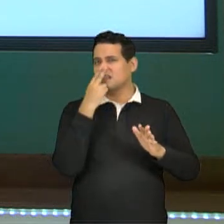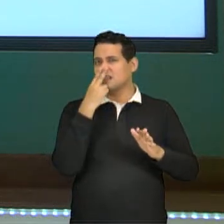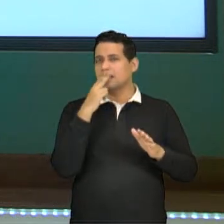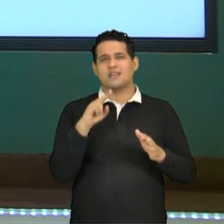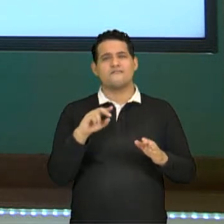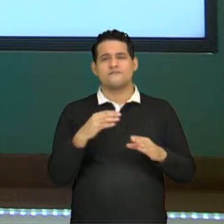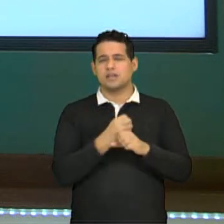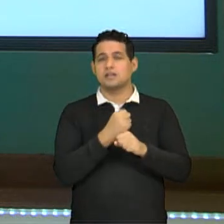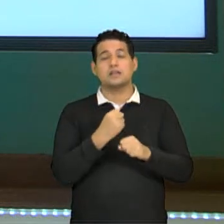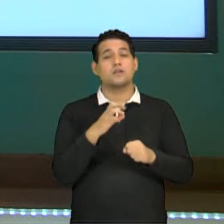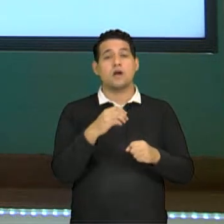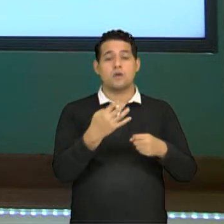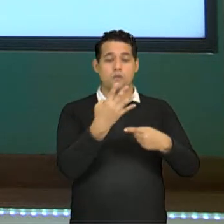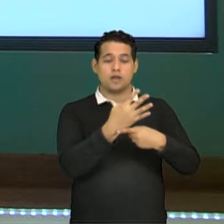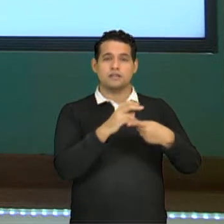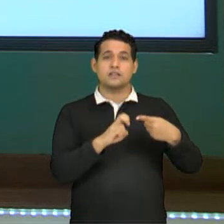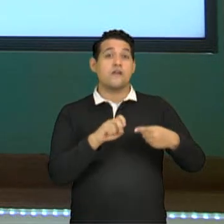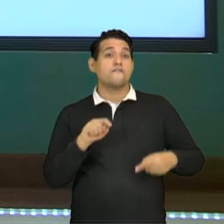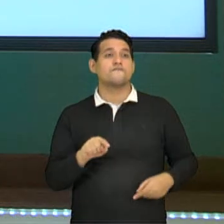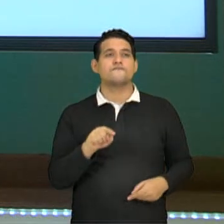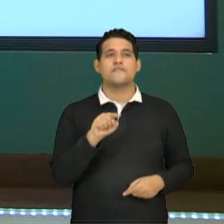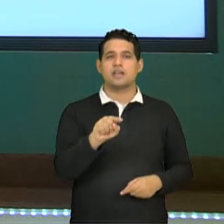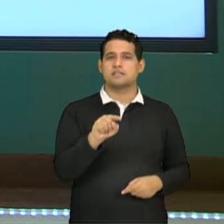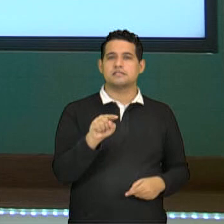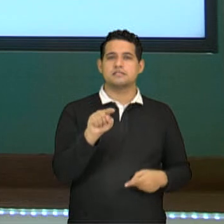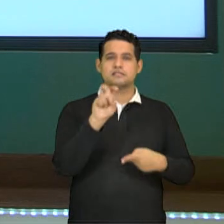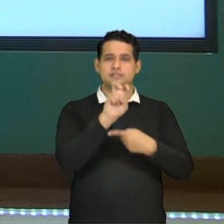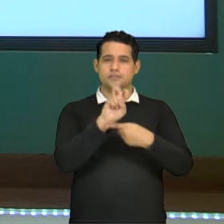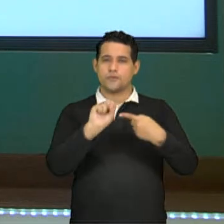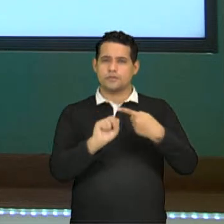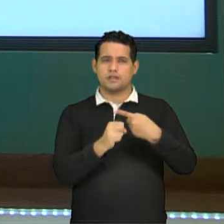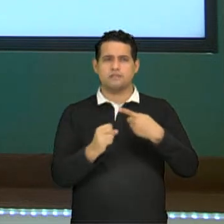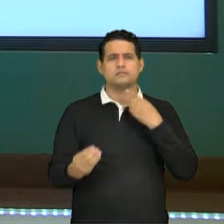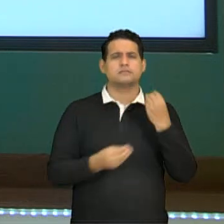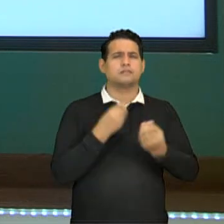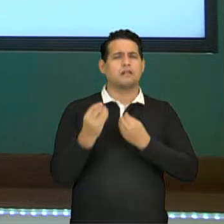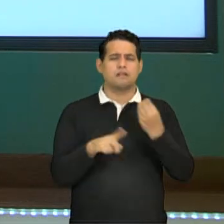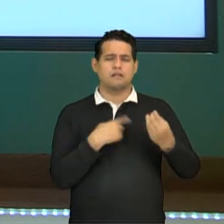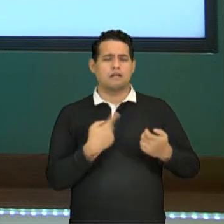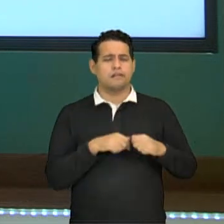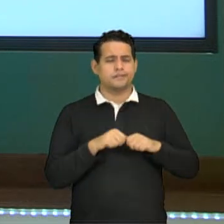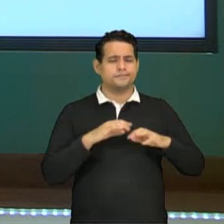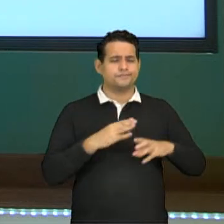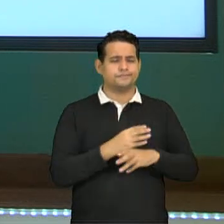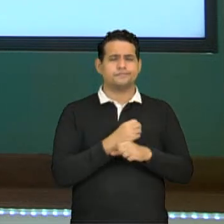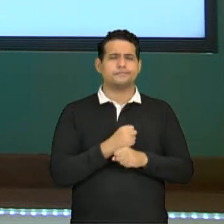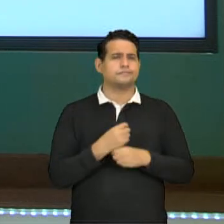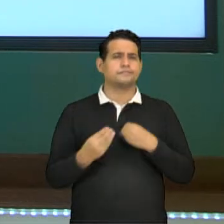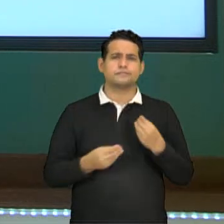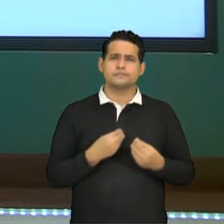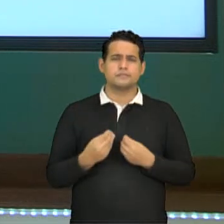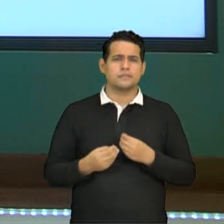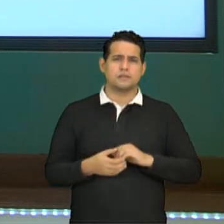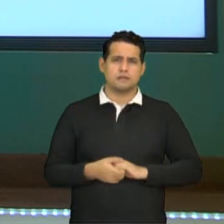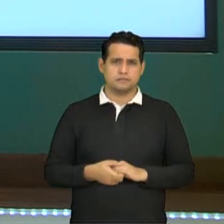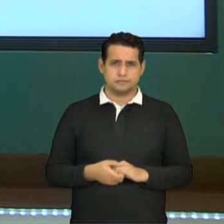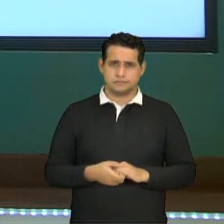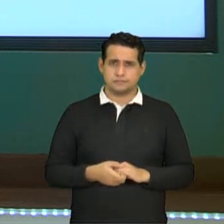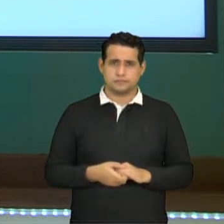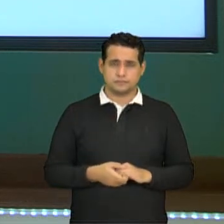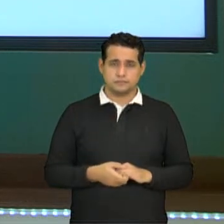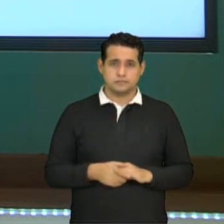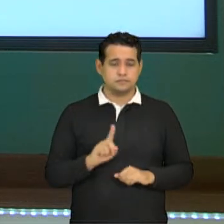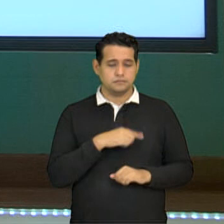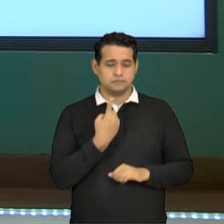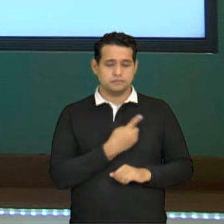que 4/5 vezes 5/8. E como é que nós fazemos a multiplicação de fração?